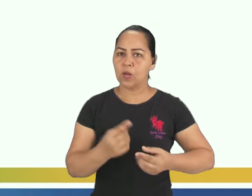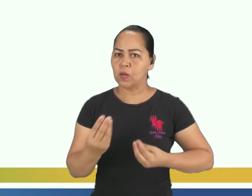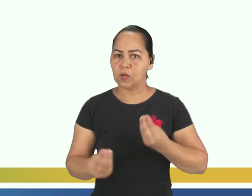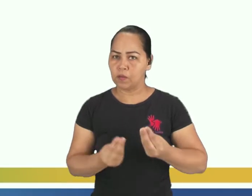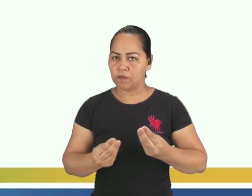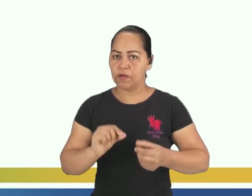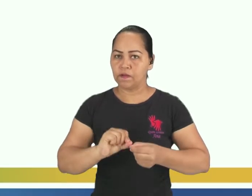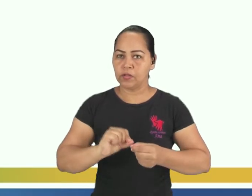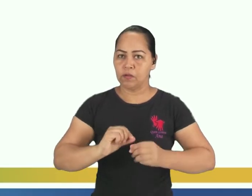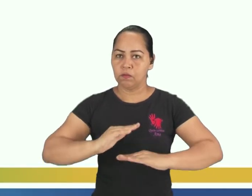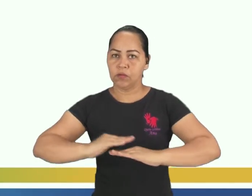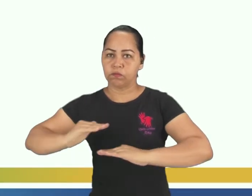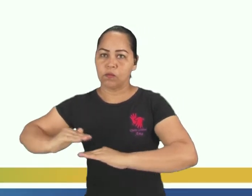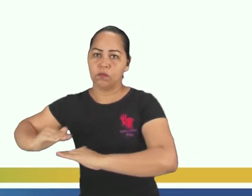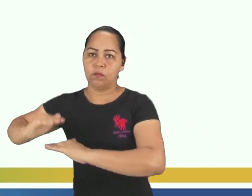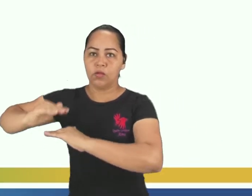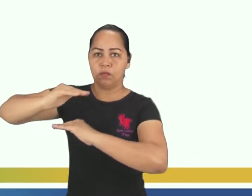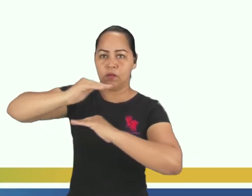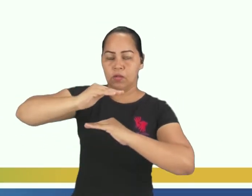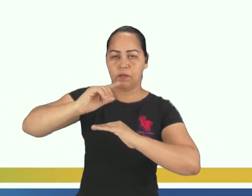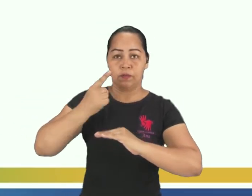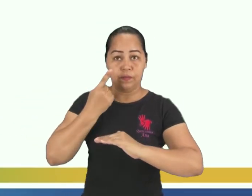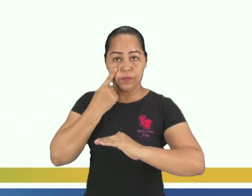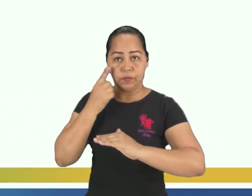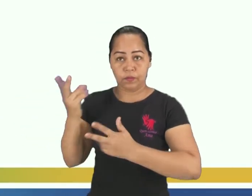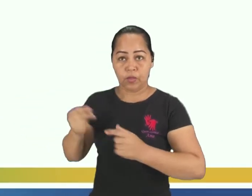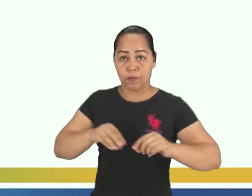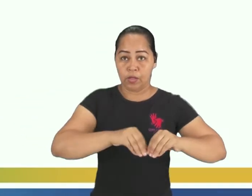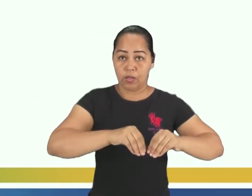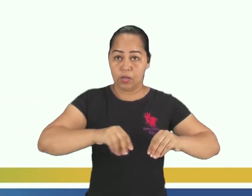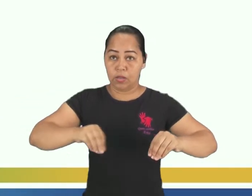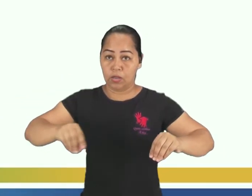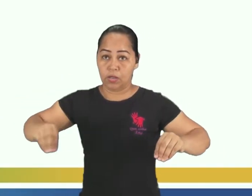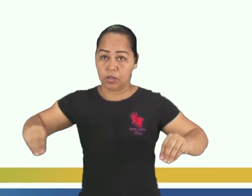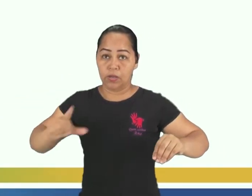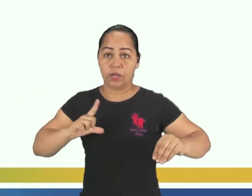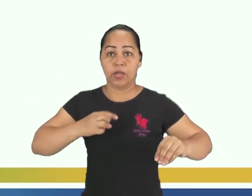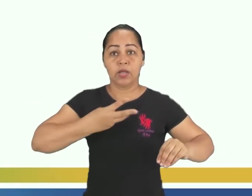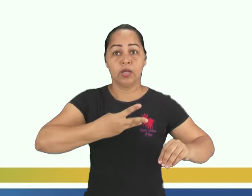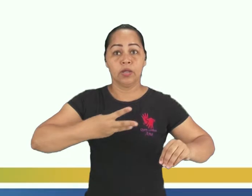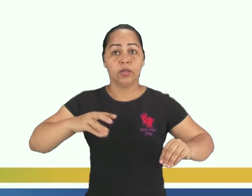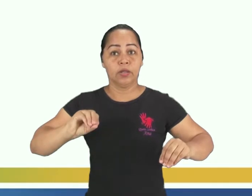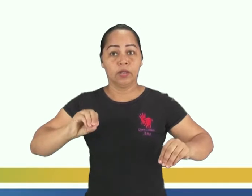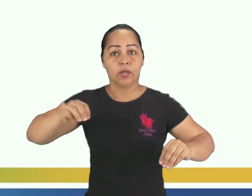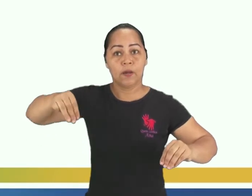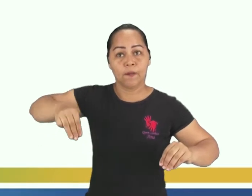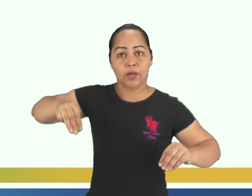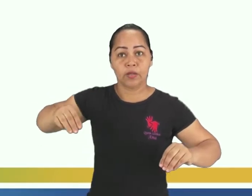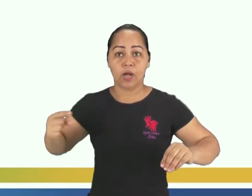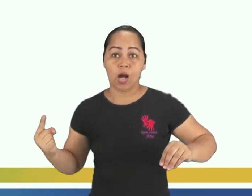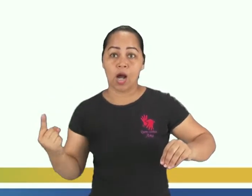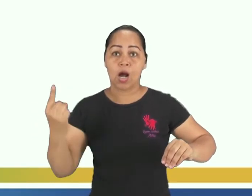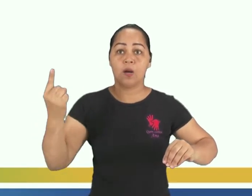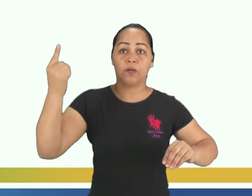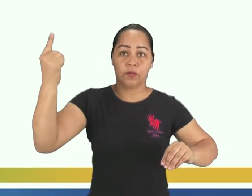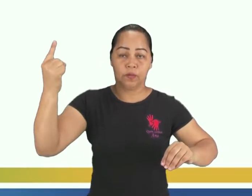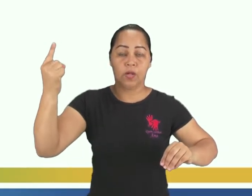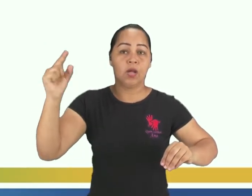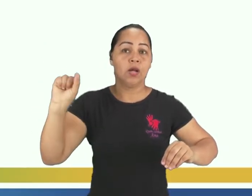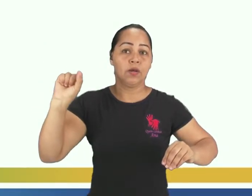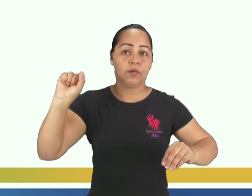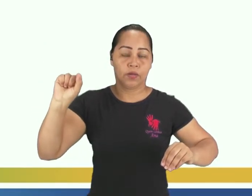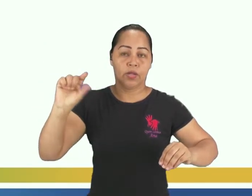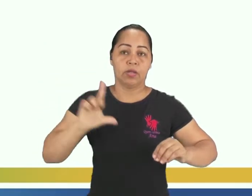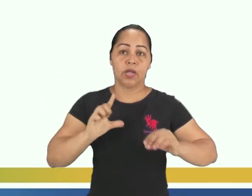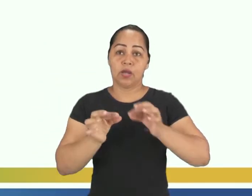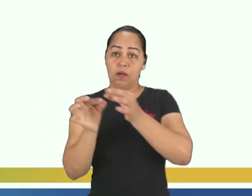concretado. Observe aí que esse terreno ele possui um perímetro de 30 metros e a altura em relação à base